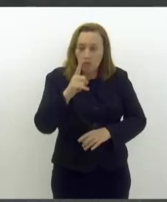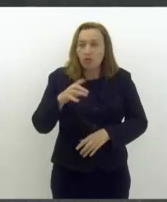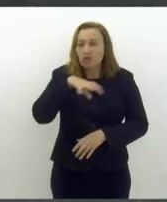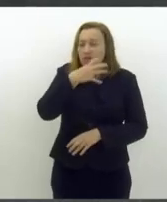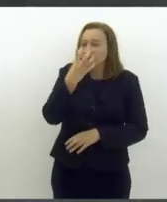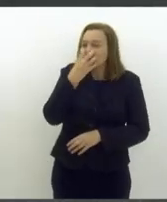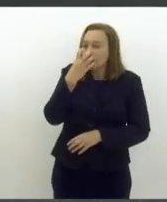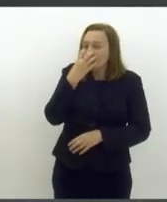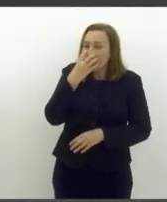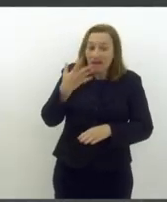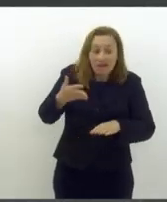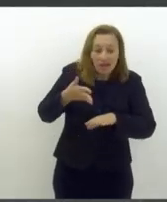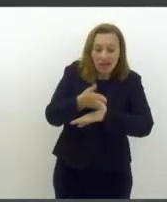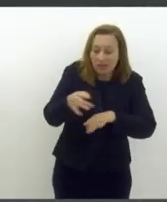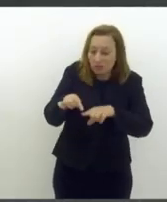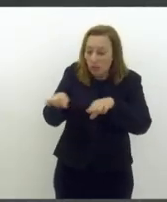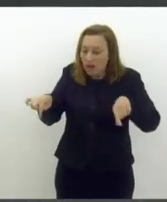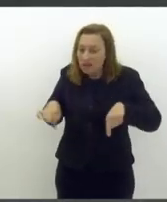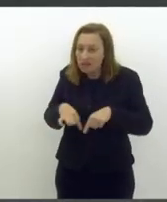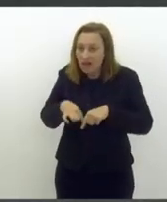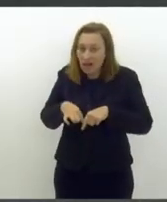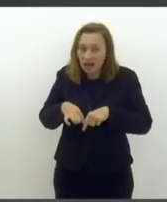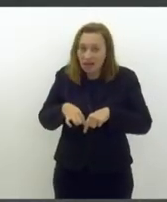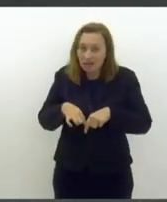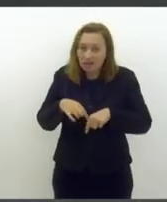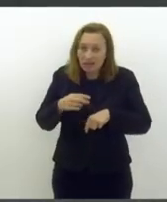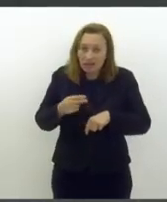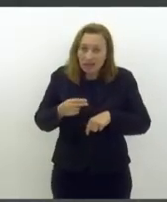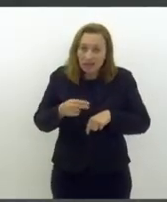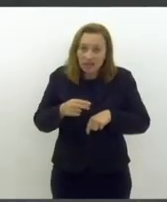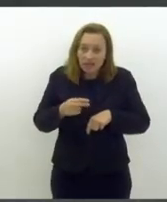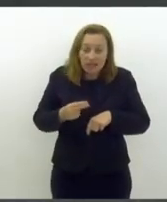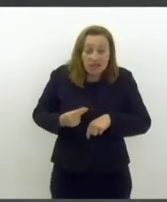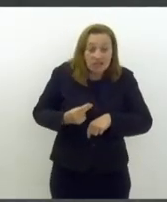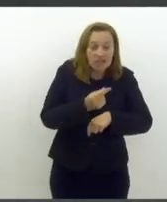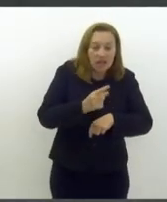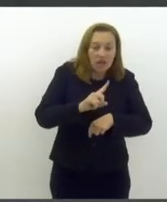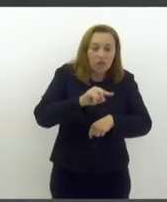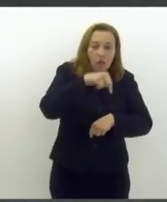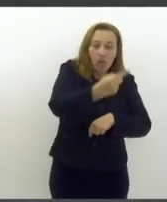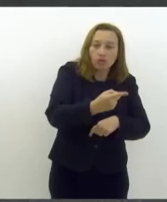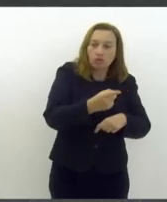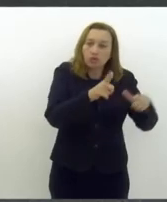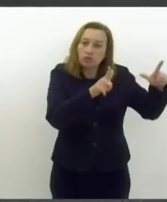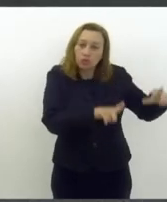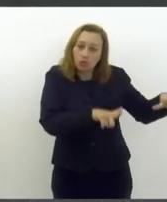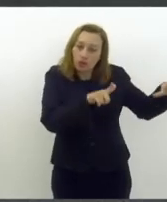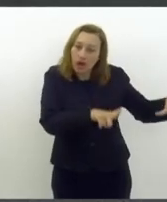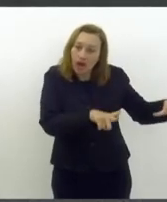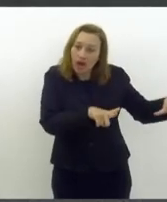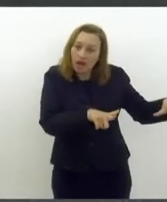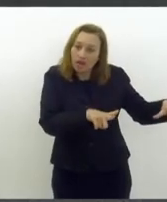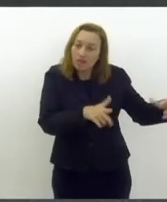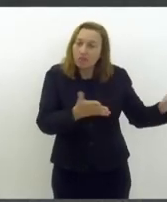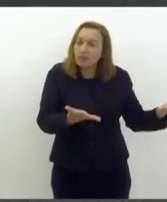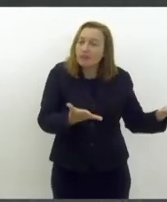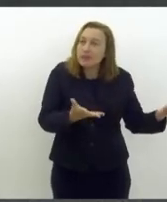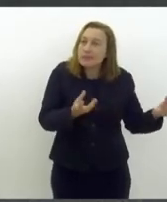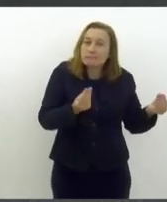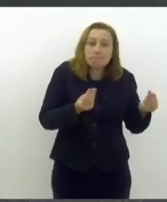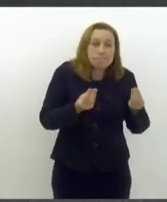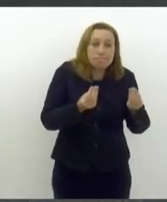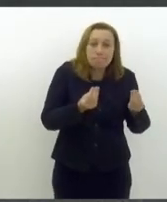um por uma sala é como entra por um lugar e sai por e sai para um outro lugar fazendo é um